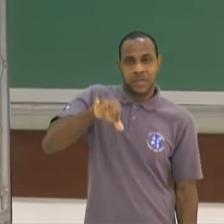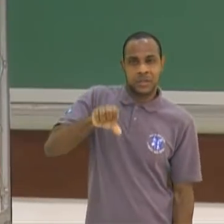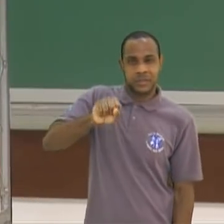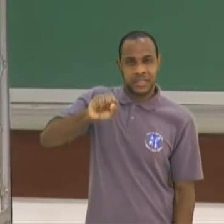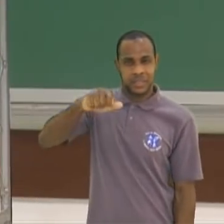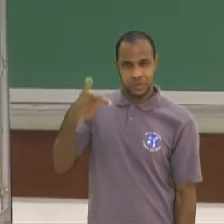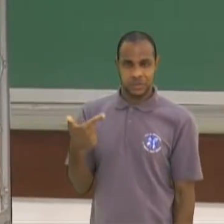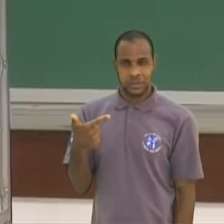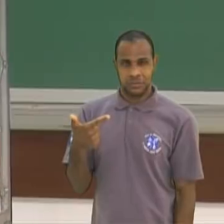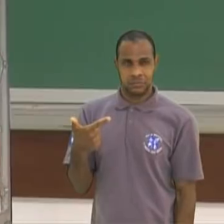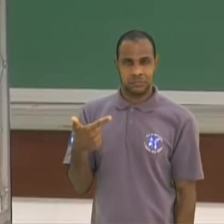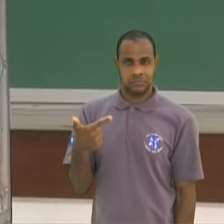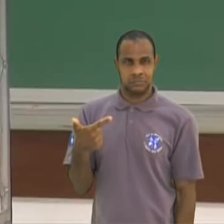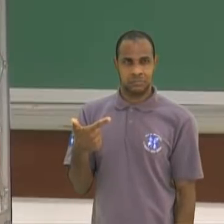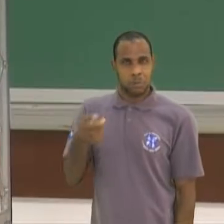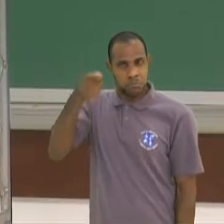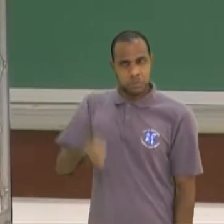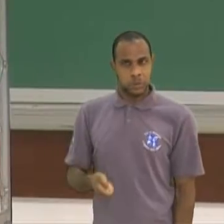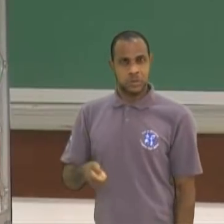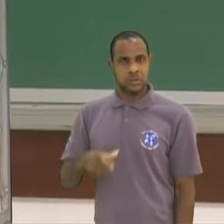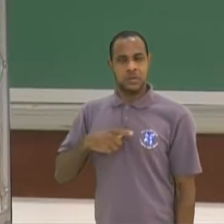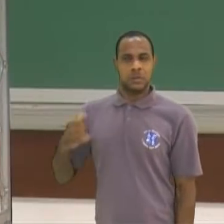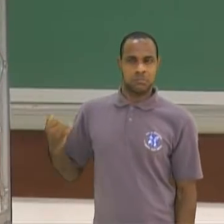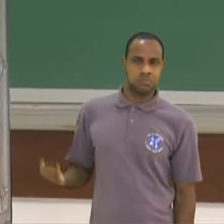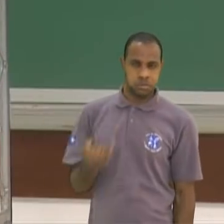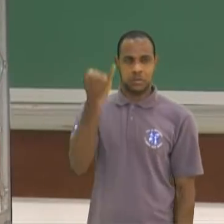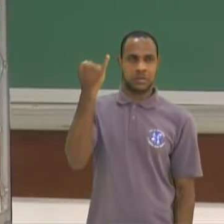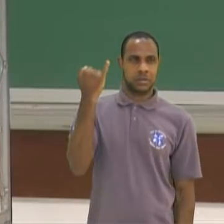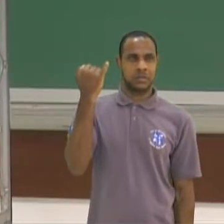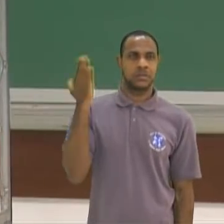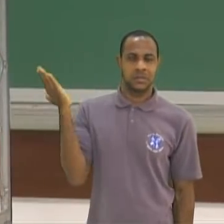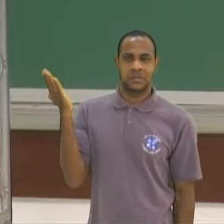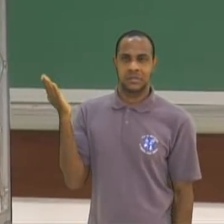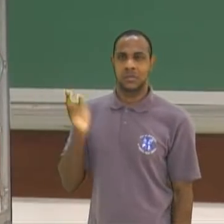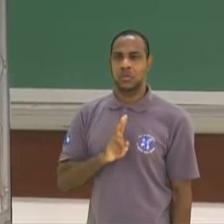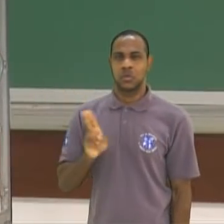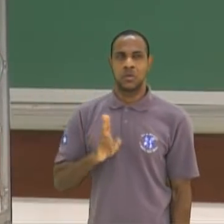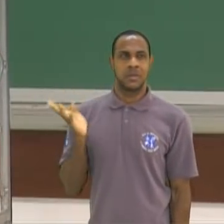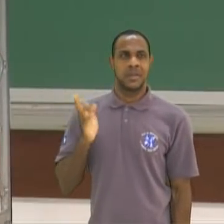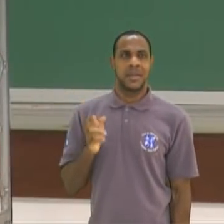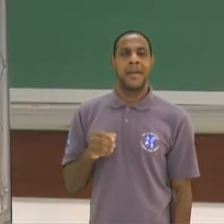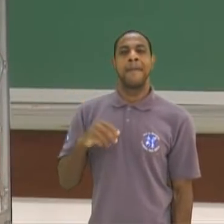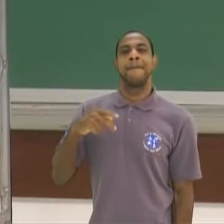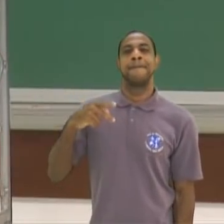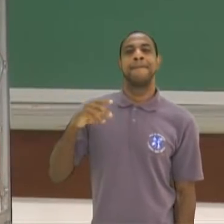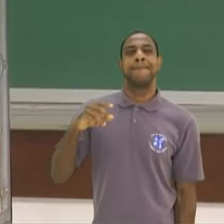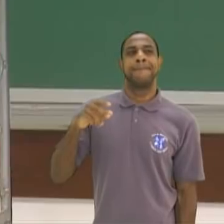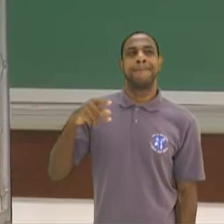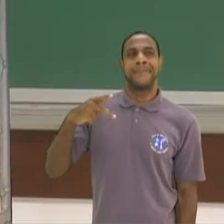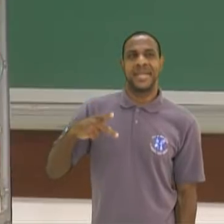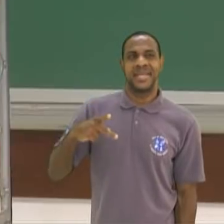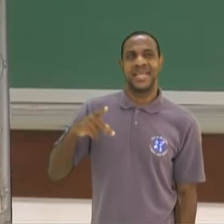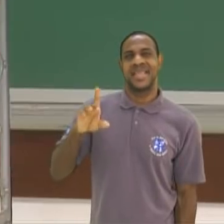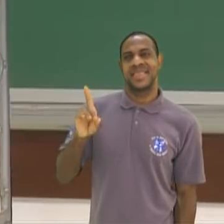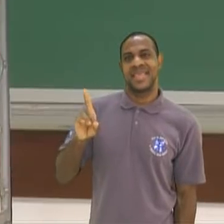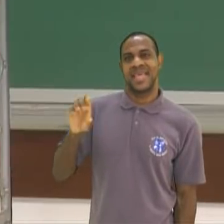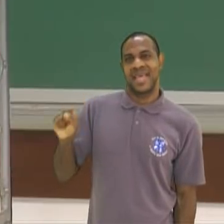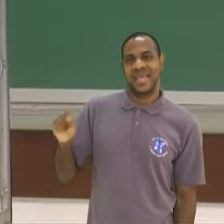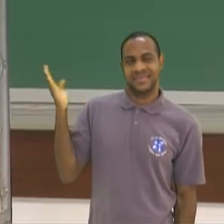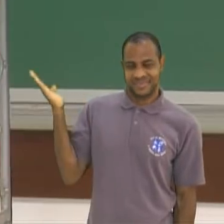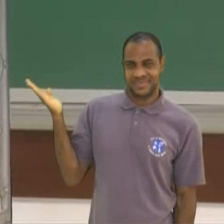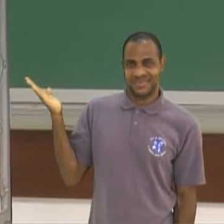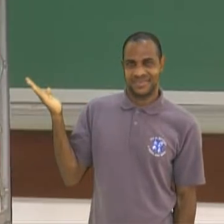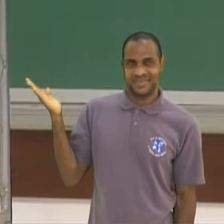a oposição teve importantes vitórias contra o agora chamado PDS, o partido do governo, a antiga